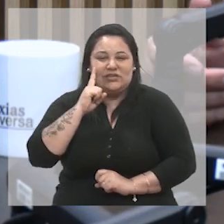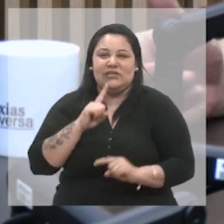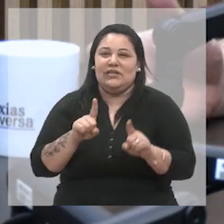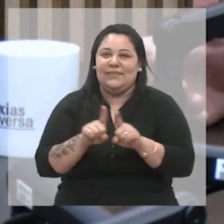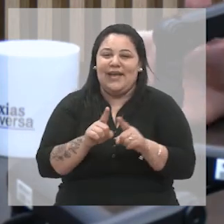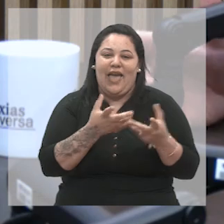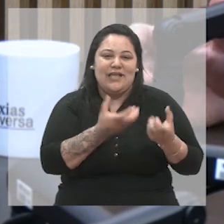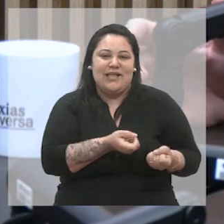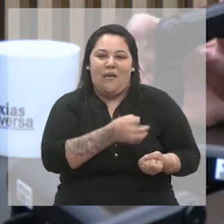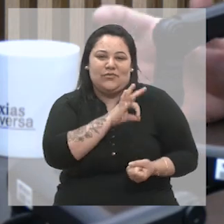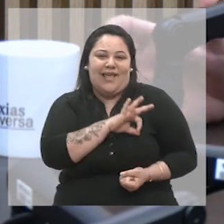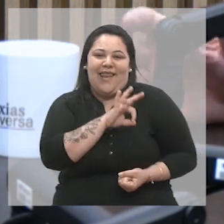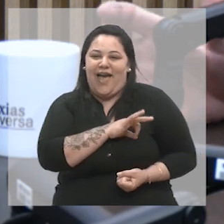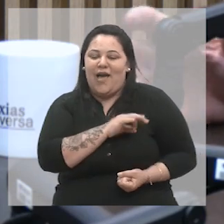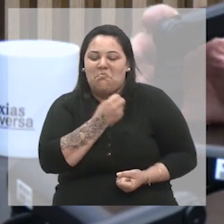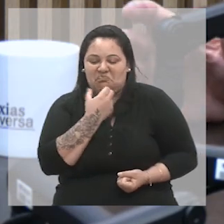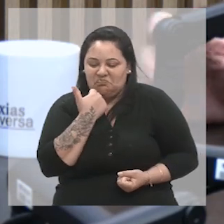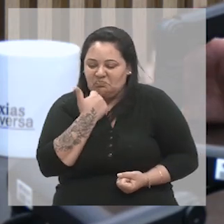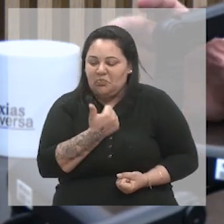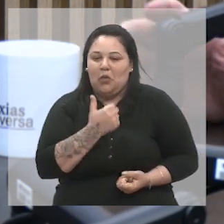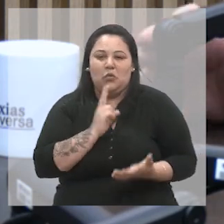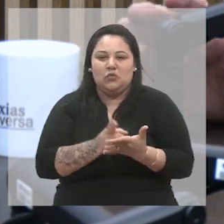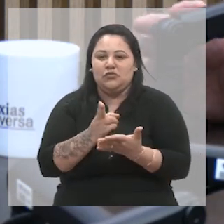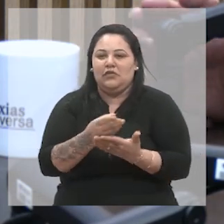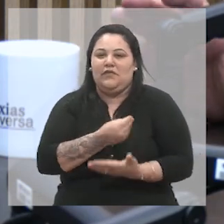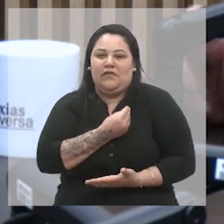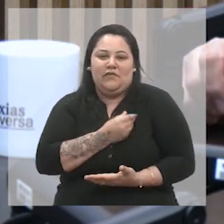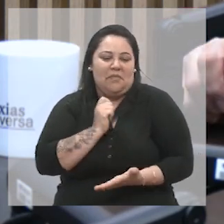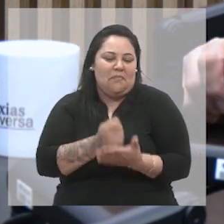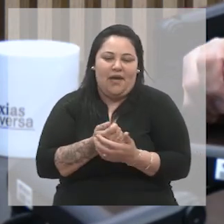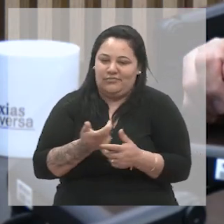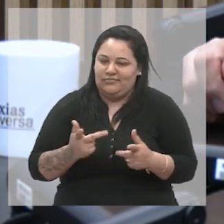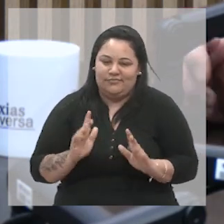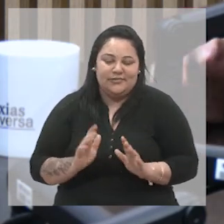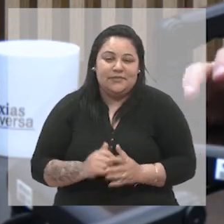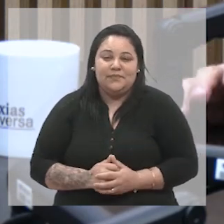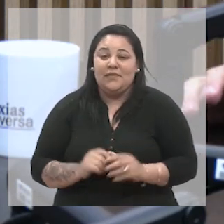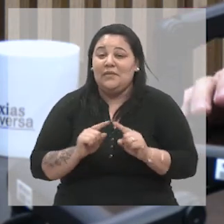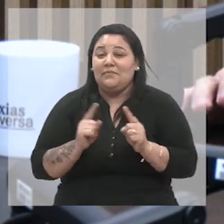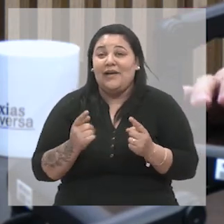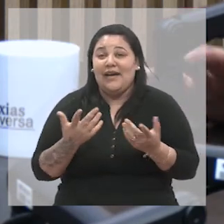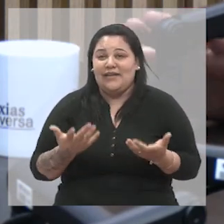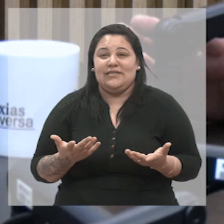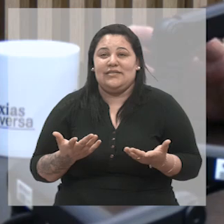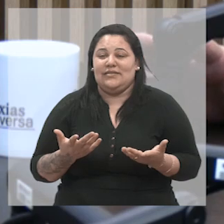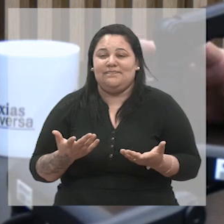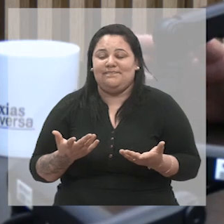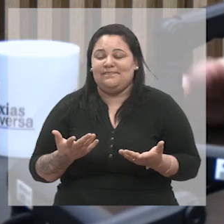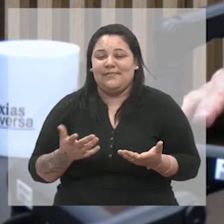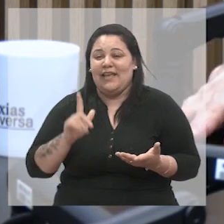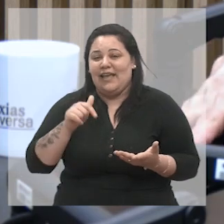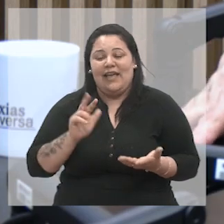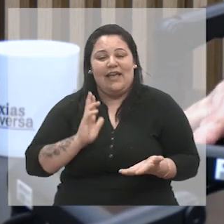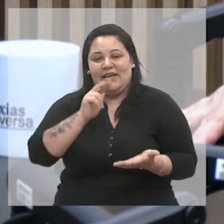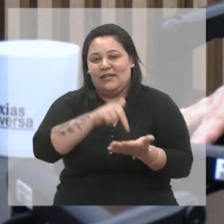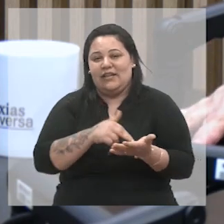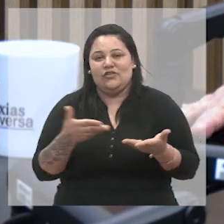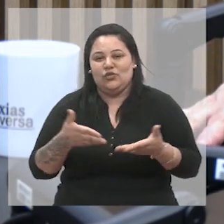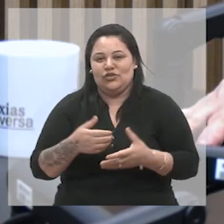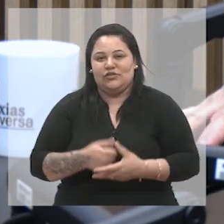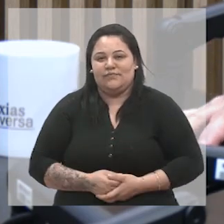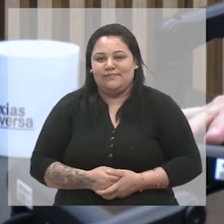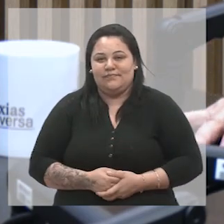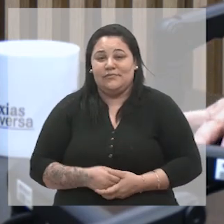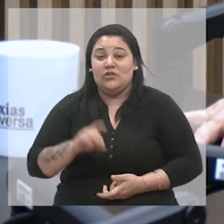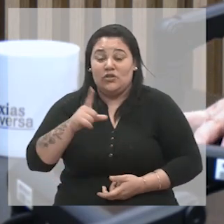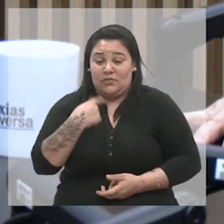e recebem um salário considerável, tal, que dá para se manter, tal, né? Mas não é nada, não foge nada disso. Essa é a nossa